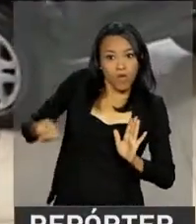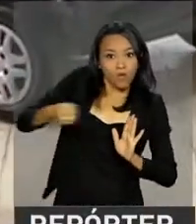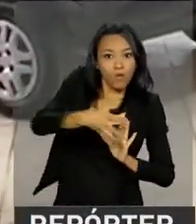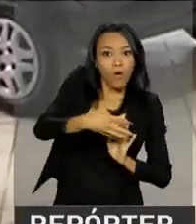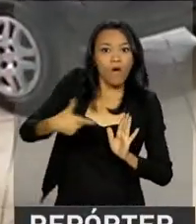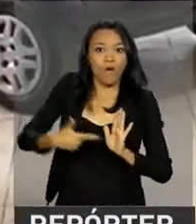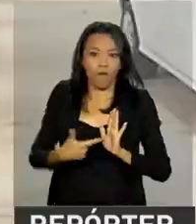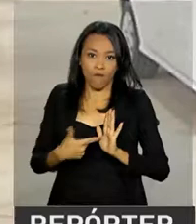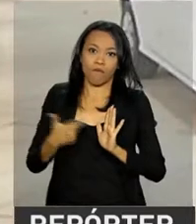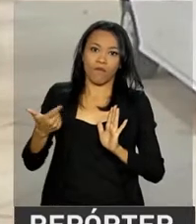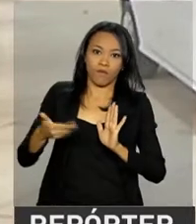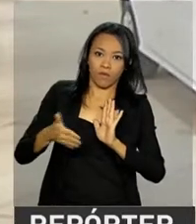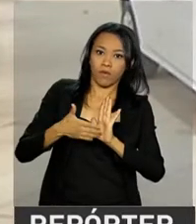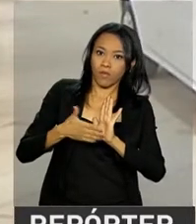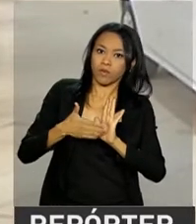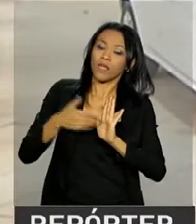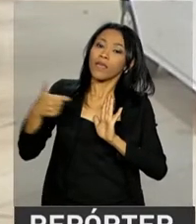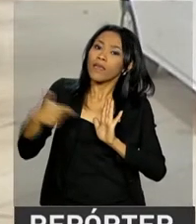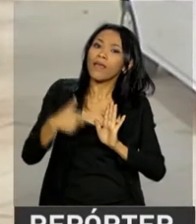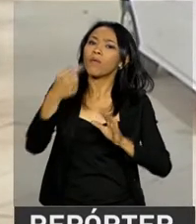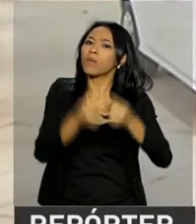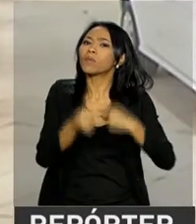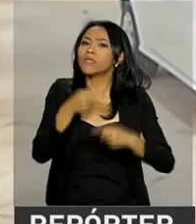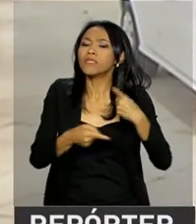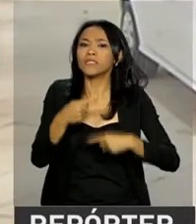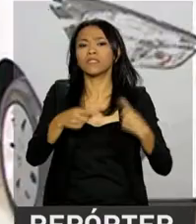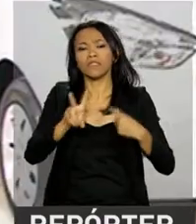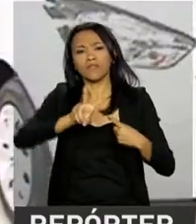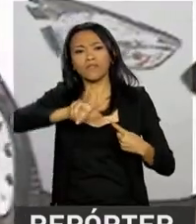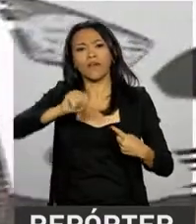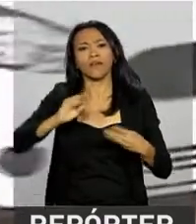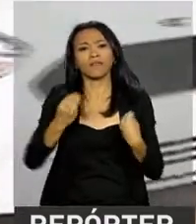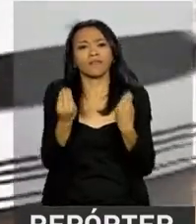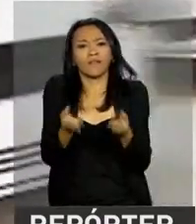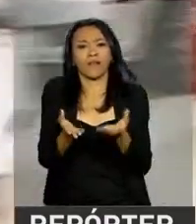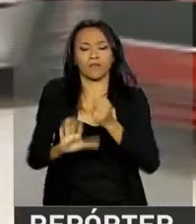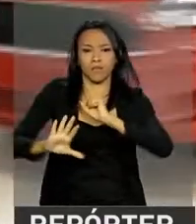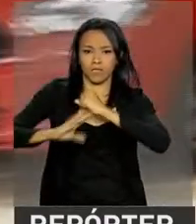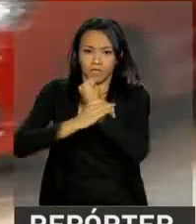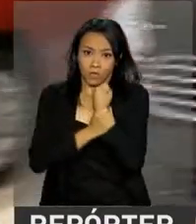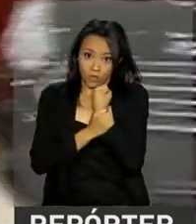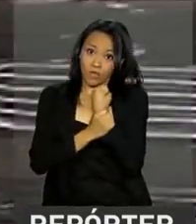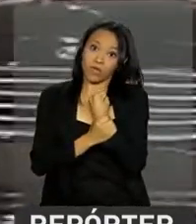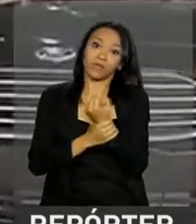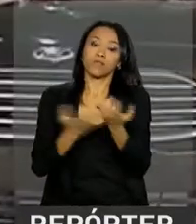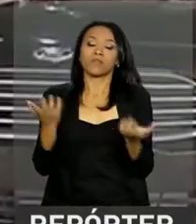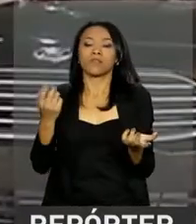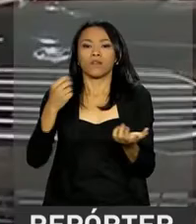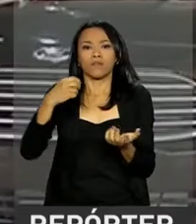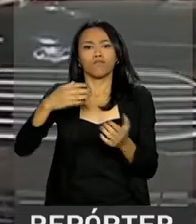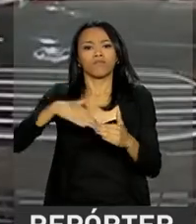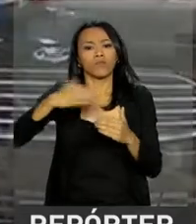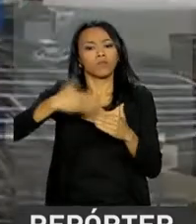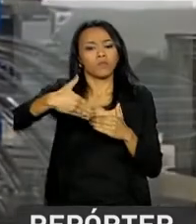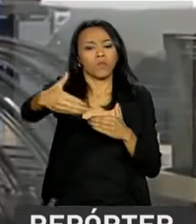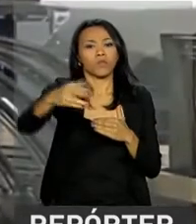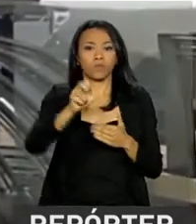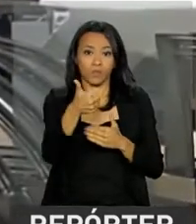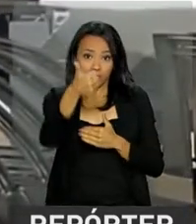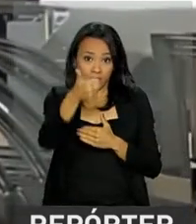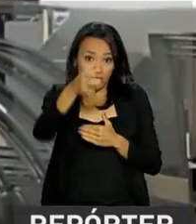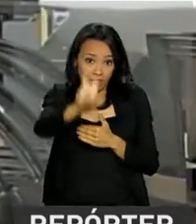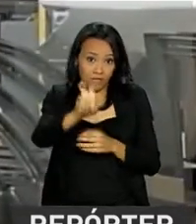Rota 2030, que será uma política que dará uma segurança jurídica, uma previsibilidade para os investimentos nos próximos 15 anos.